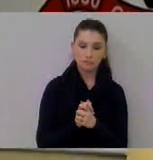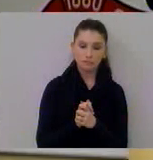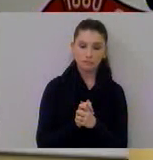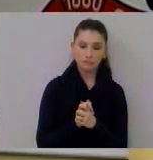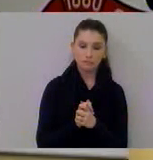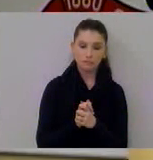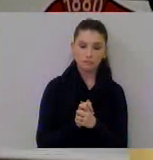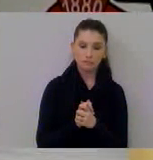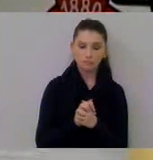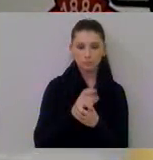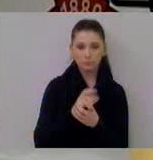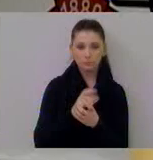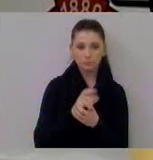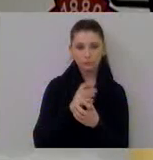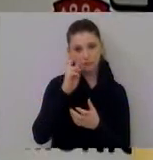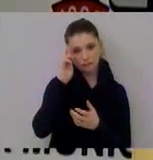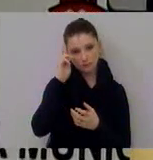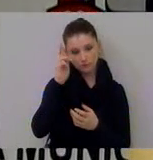Senhor presidente,